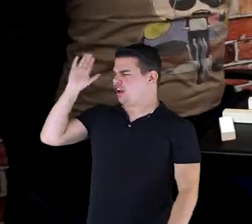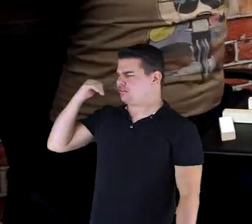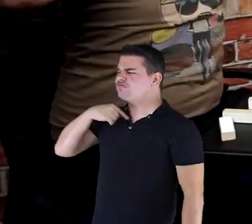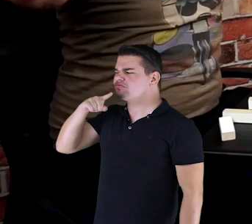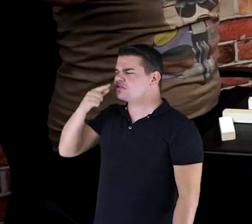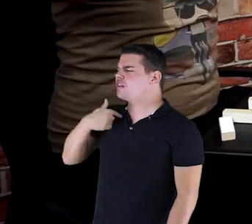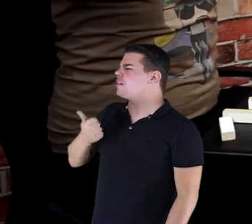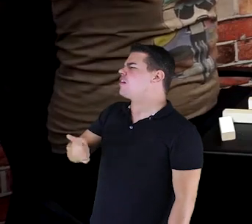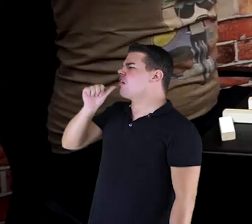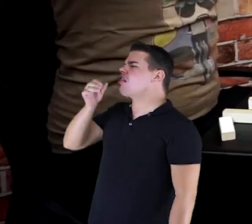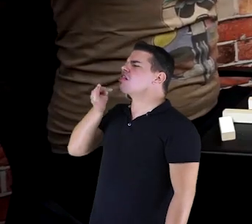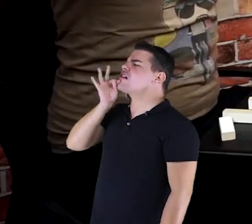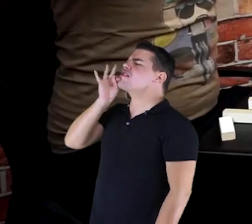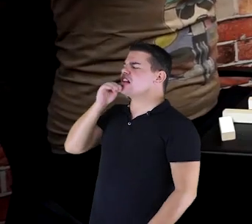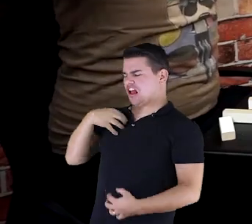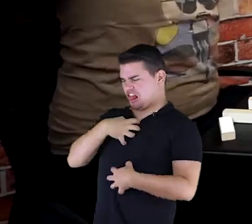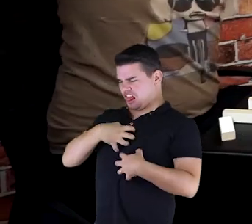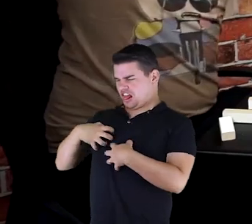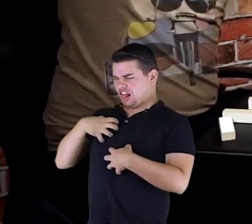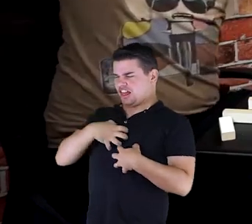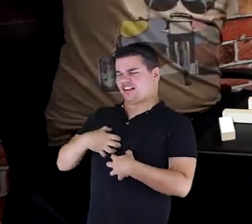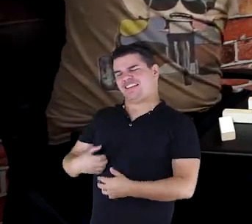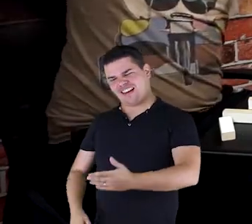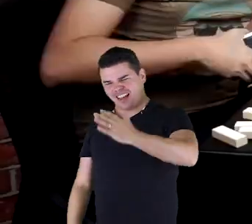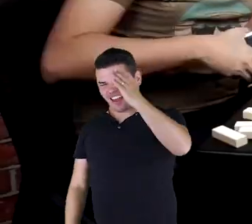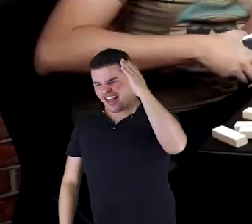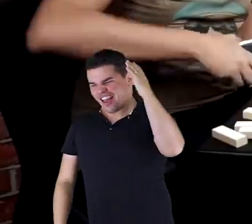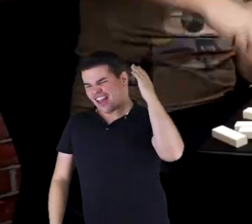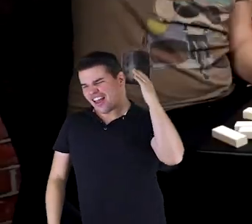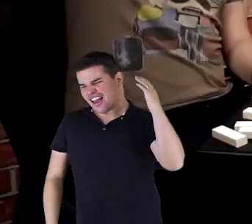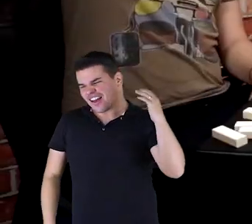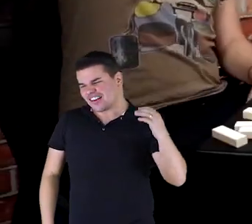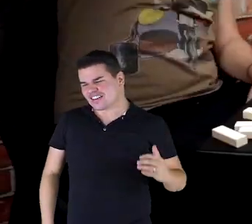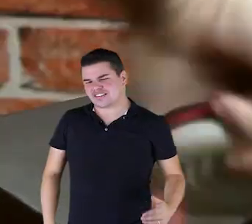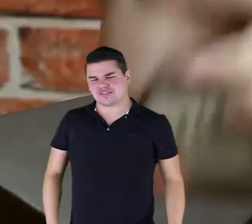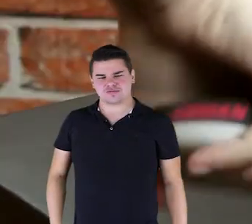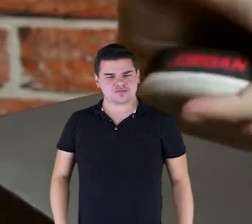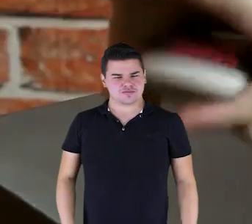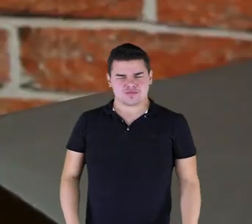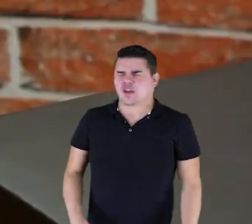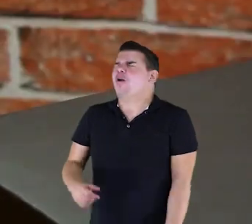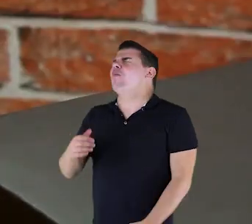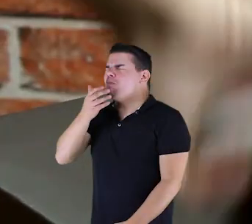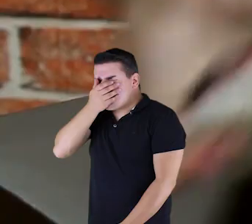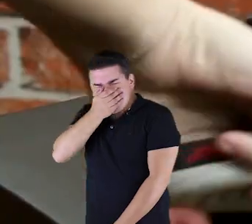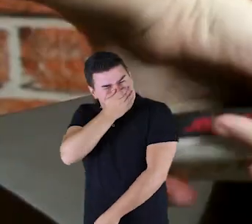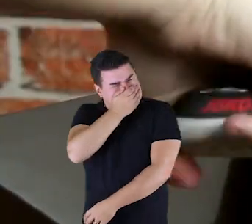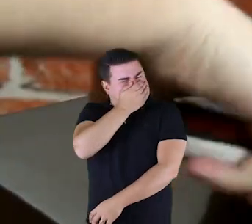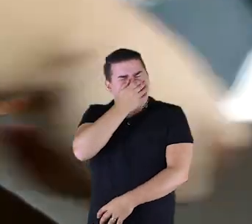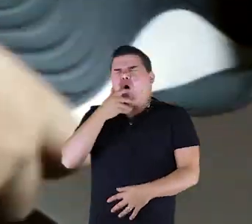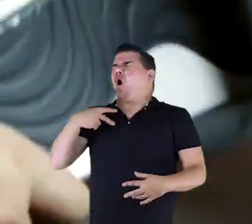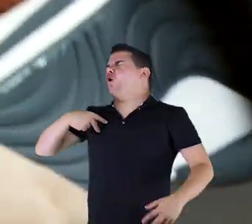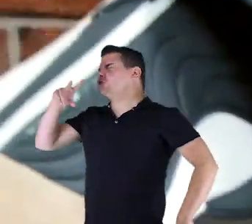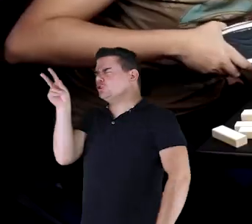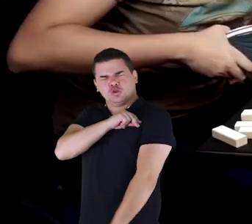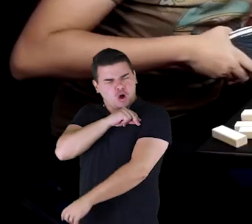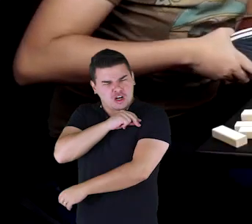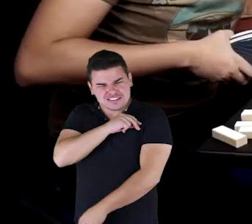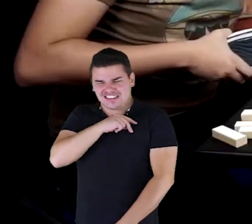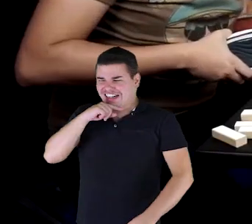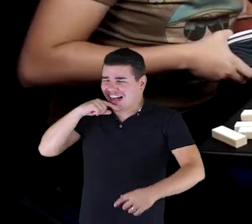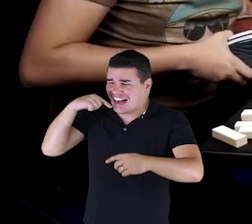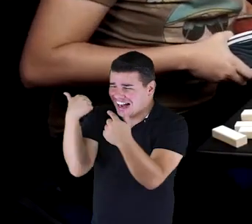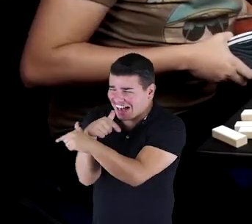Cid retira a bermuda do rosto. Cauê vira um copinho de bebida na boca e Cid bate na mesa com o chinelo e bate na mão de